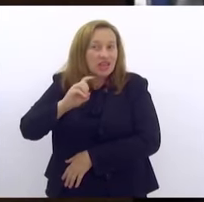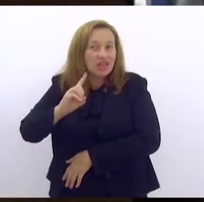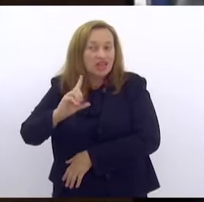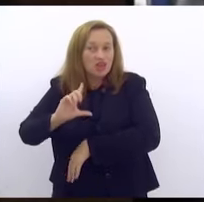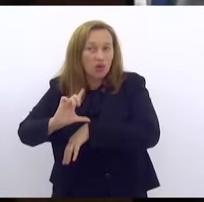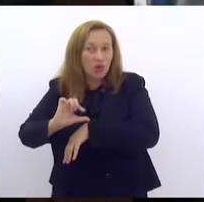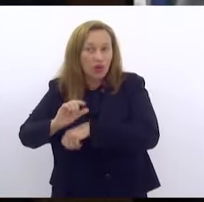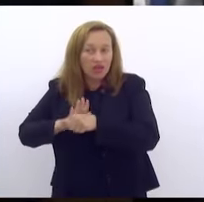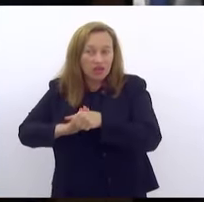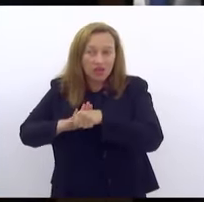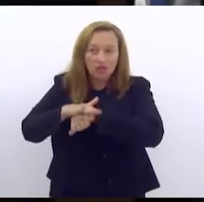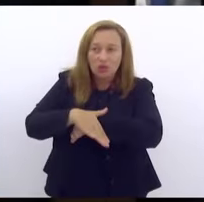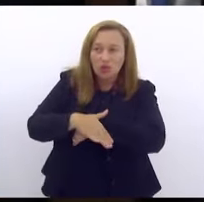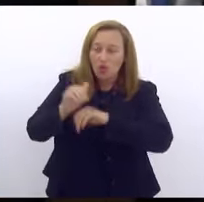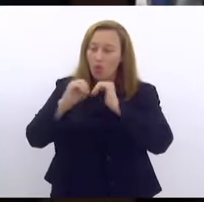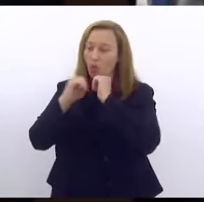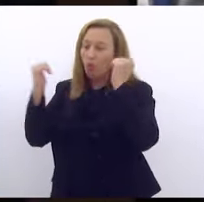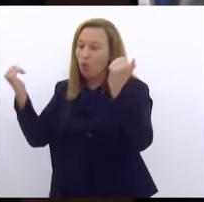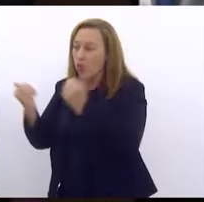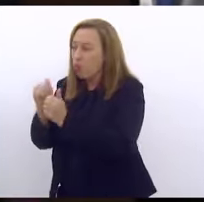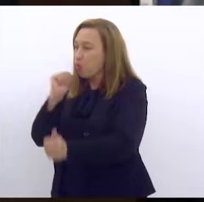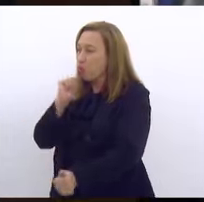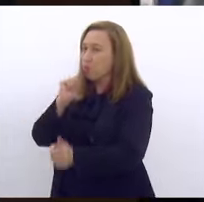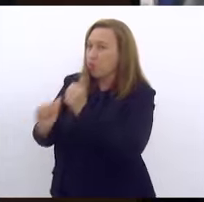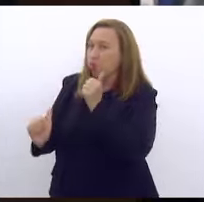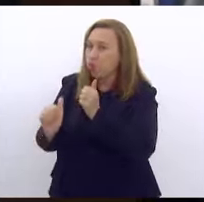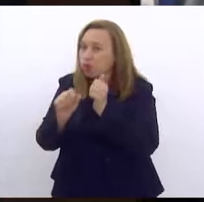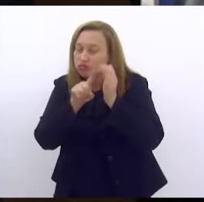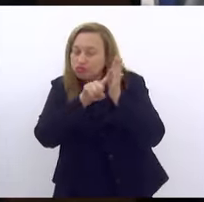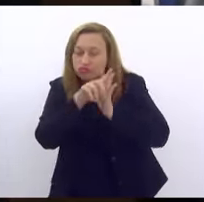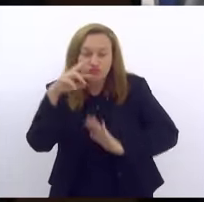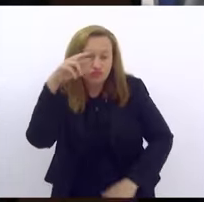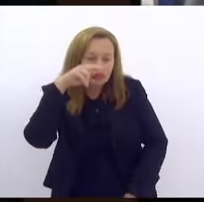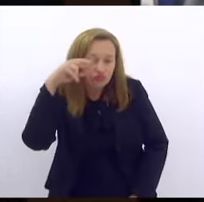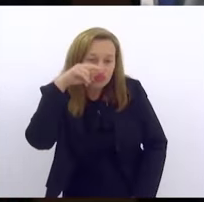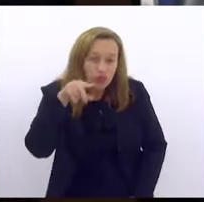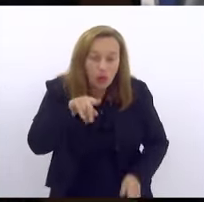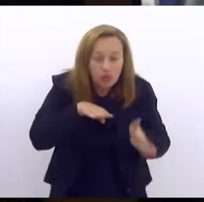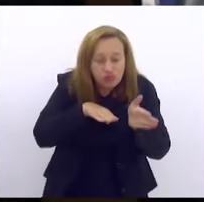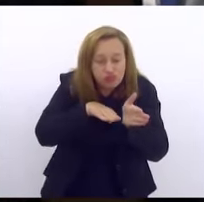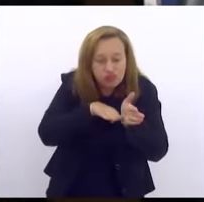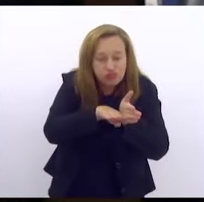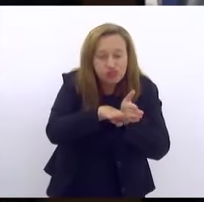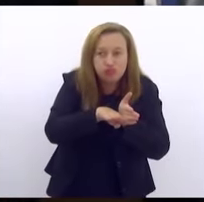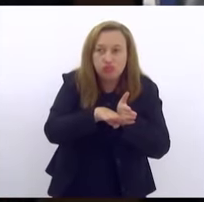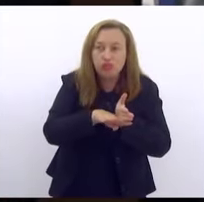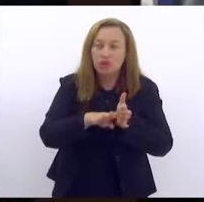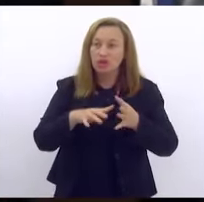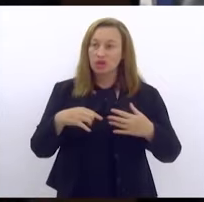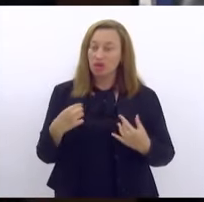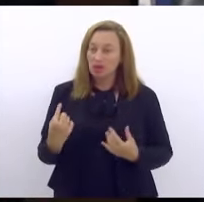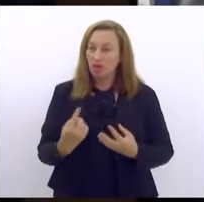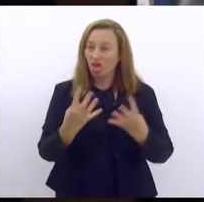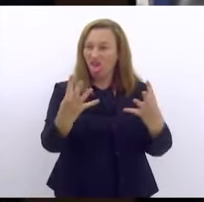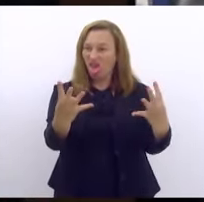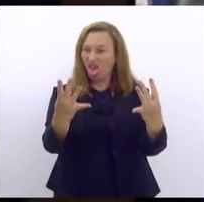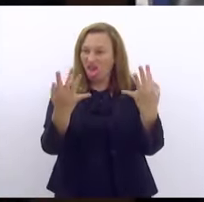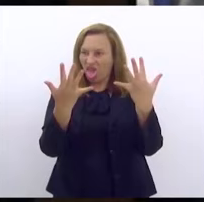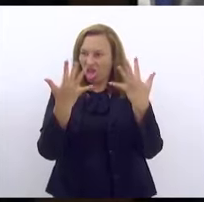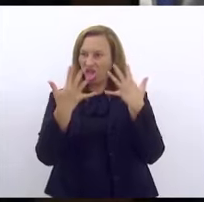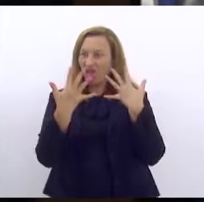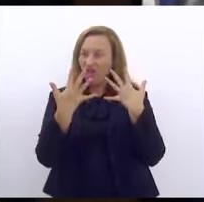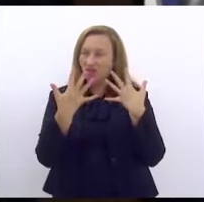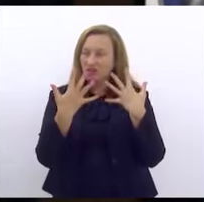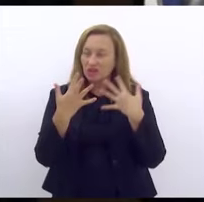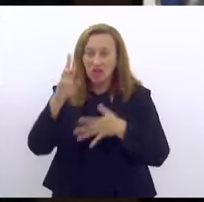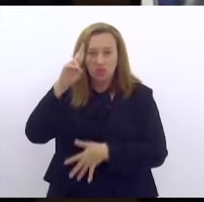de jogo no Maracanã, fiscalizando o estacionamento, e fomos recebidos com toda a truculência por